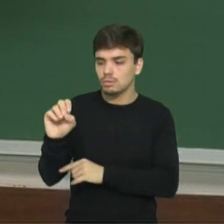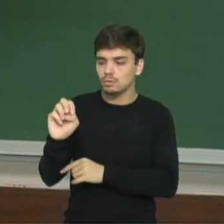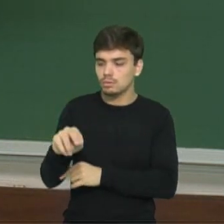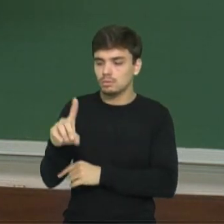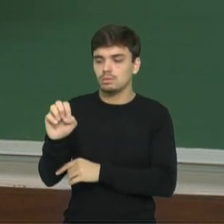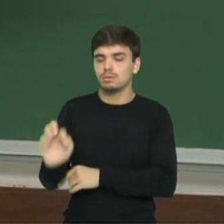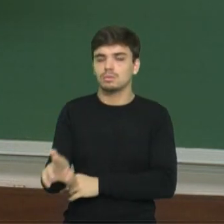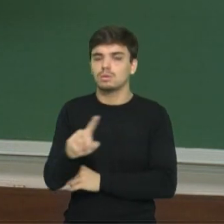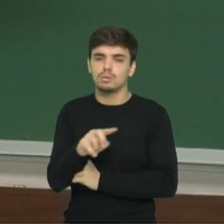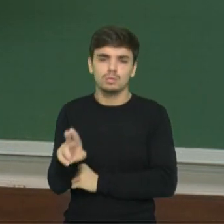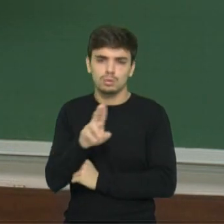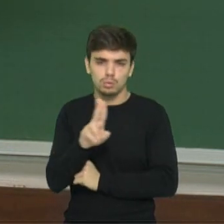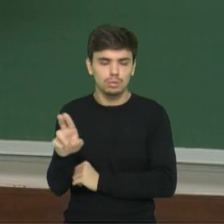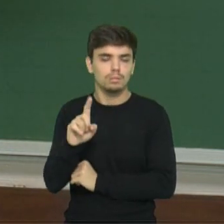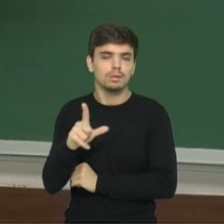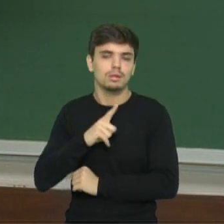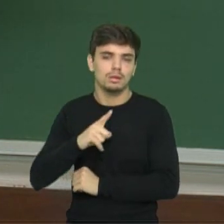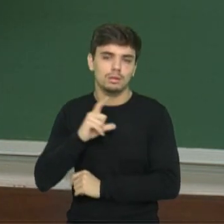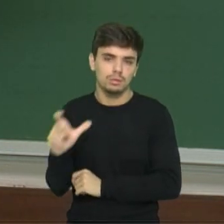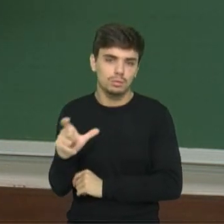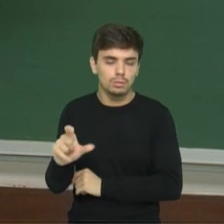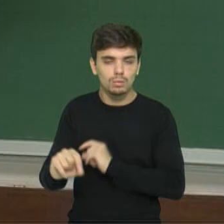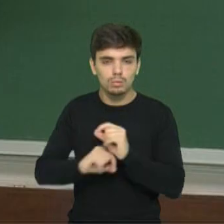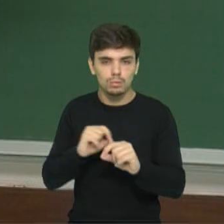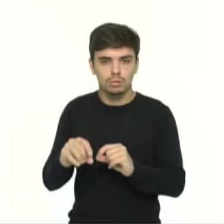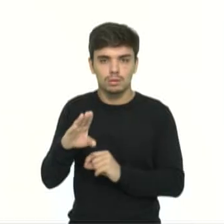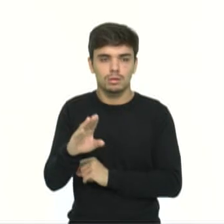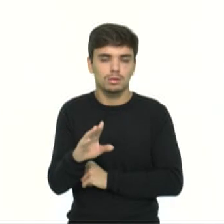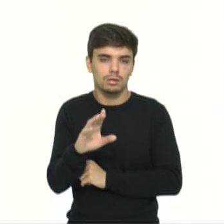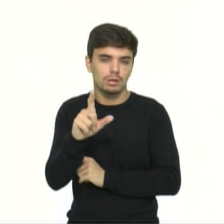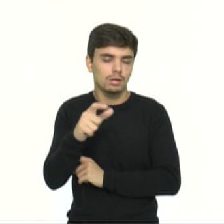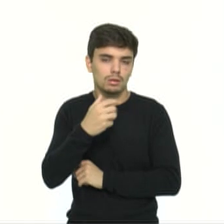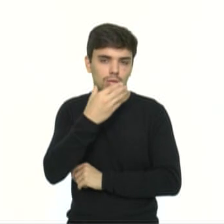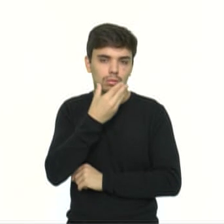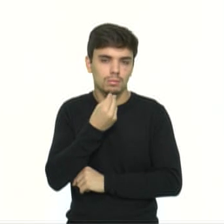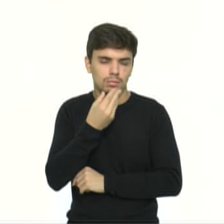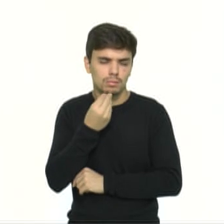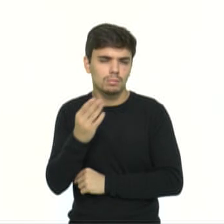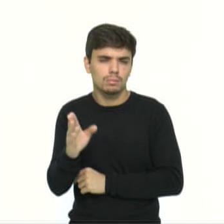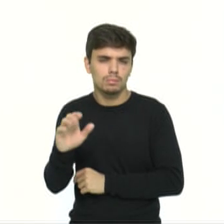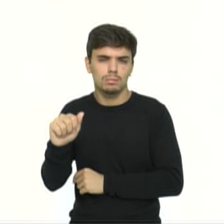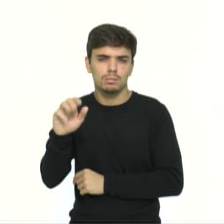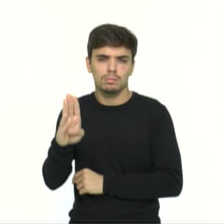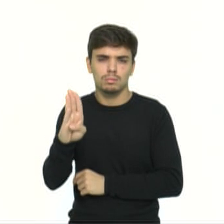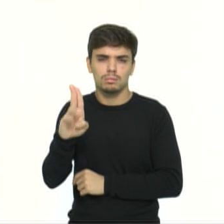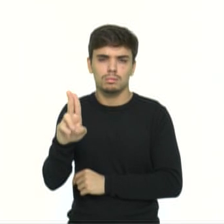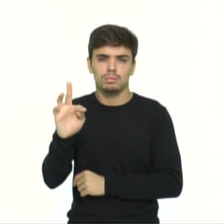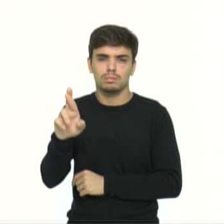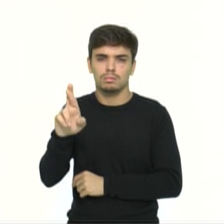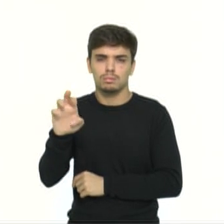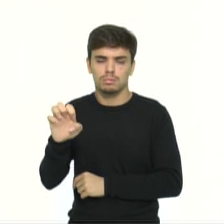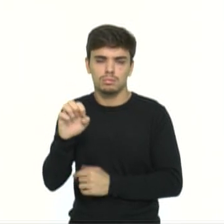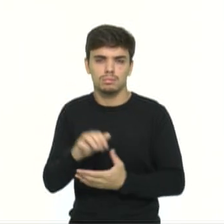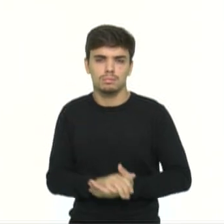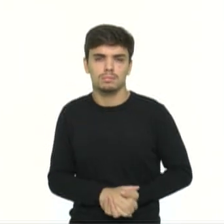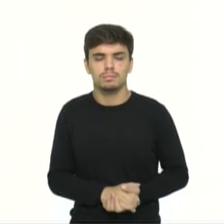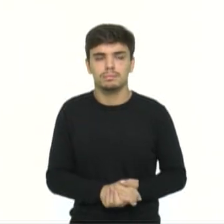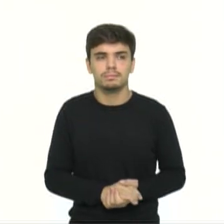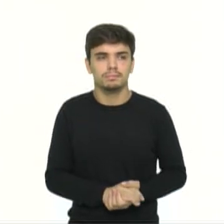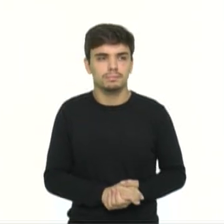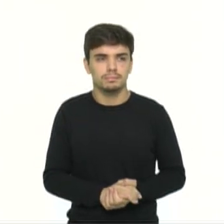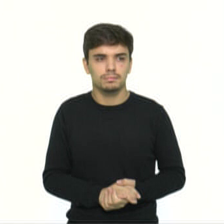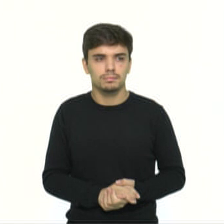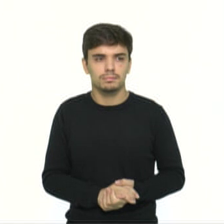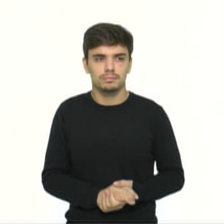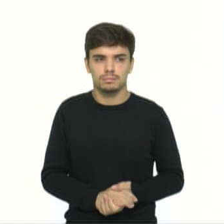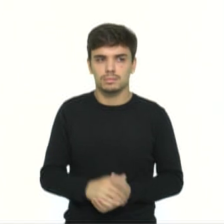essa operação, o pássaro Condor, ele é um abutre típico dos Andes, né? Que se alimenta aí de carniça como os urubus. Aqui a gente